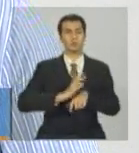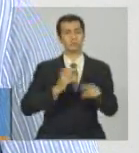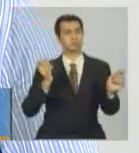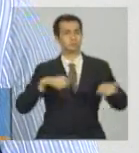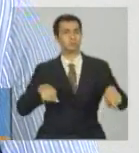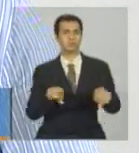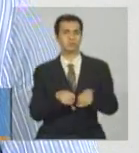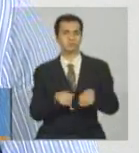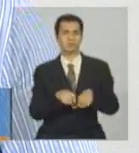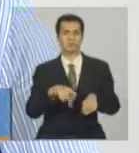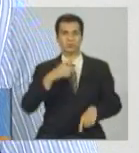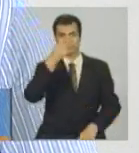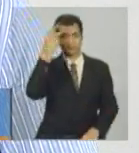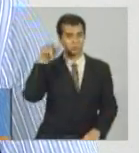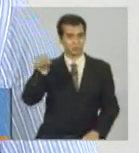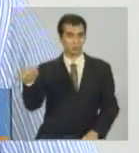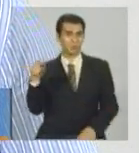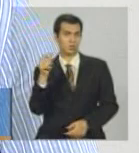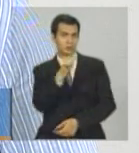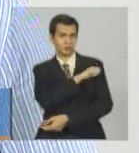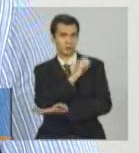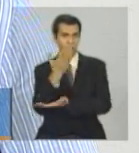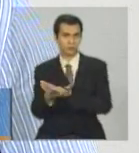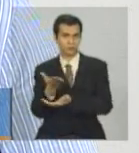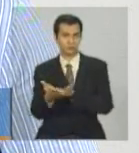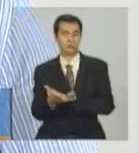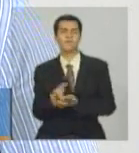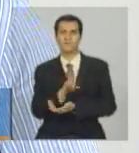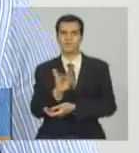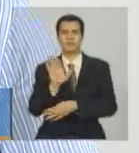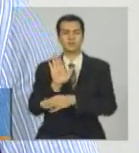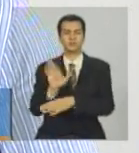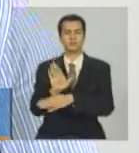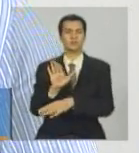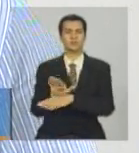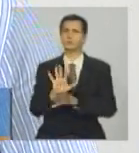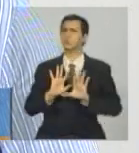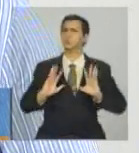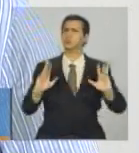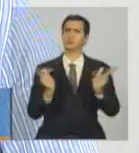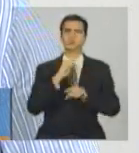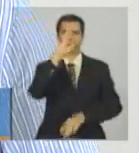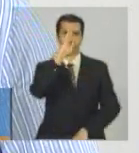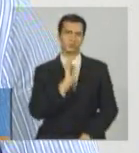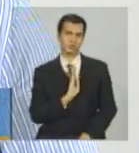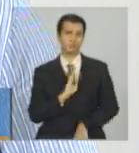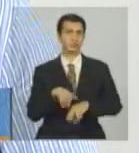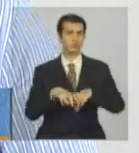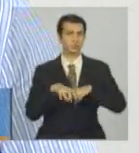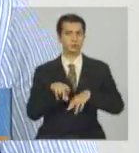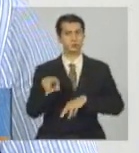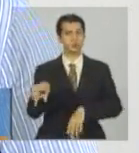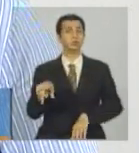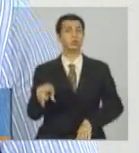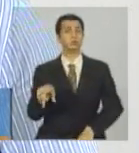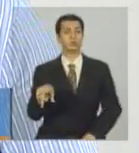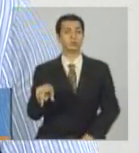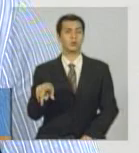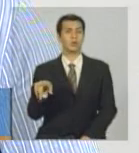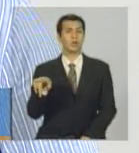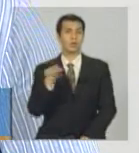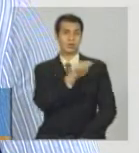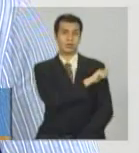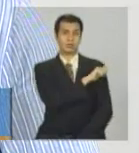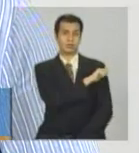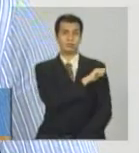terá atendido a todas as suas condições para realizar o curso gratuitamente. Portanto, o estudante não recebe uma